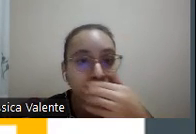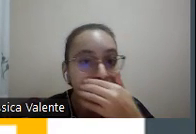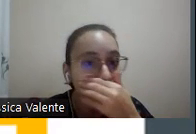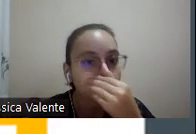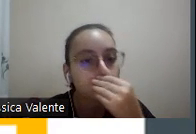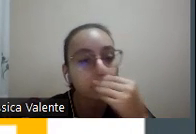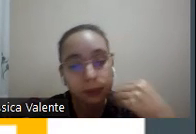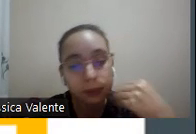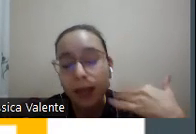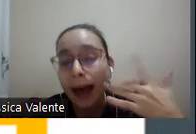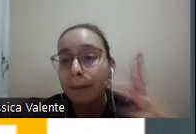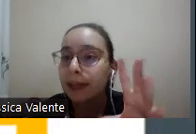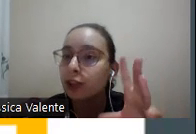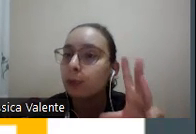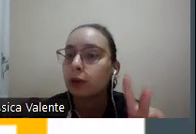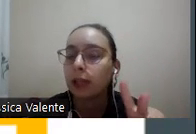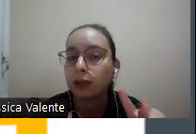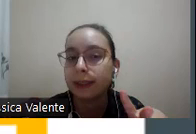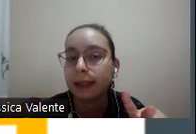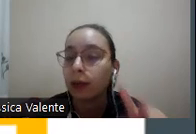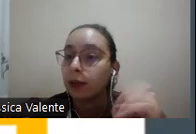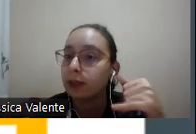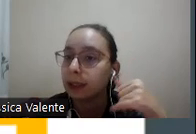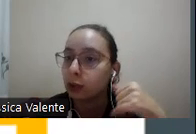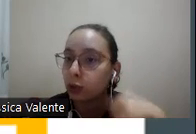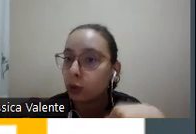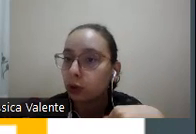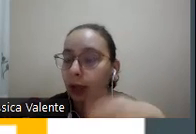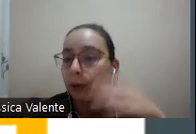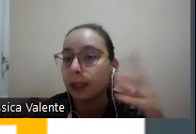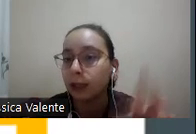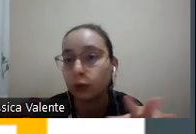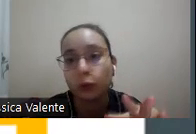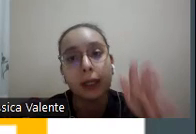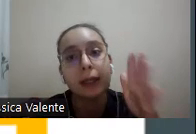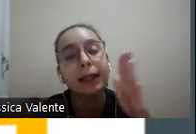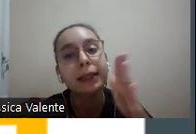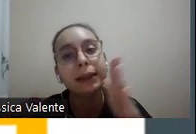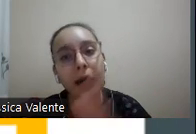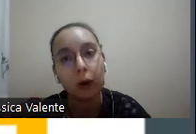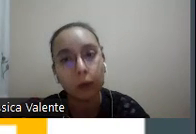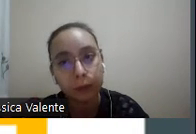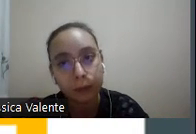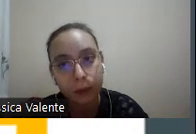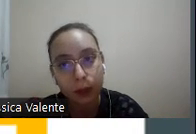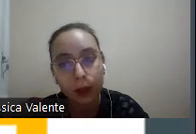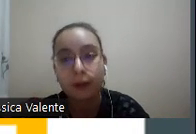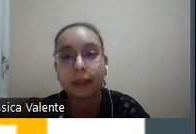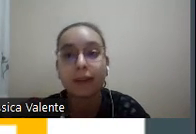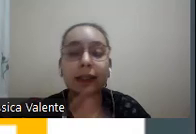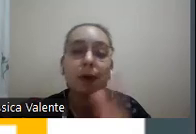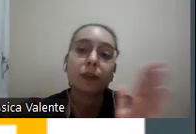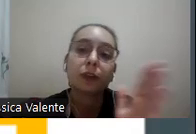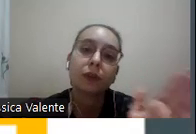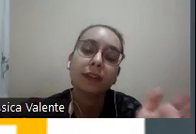processos. Ah, perdi um pouco da audição. Eu vou ser surdo da comunidade surda? Não.